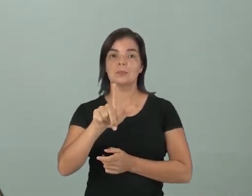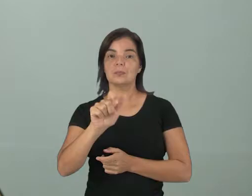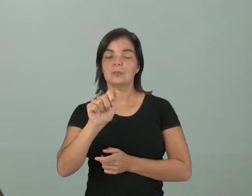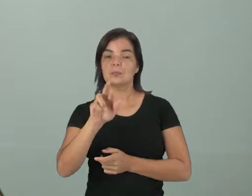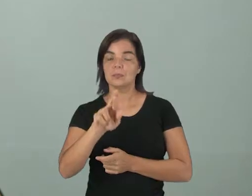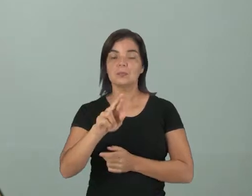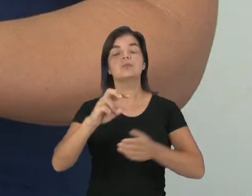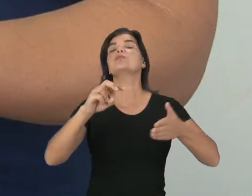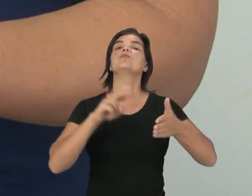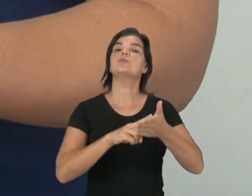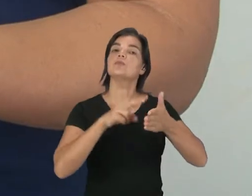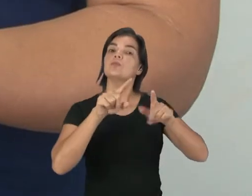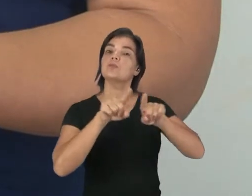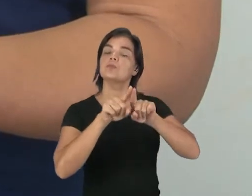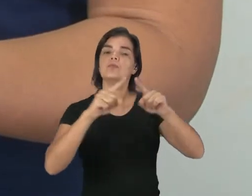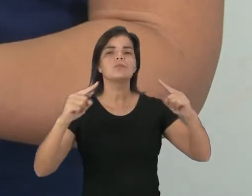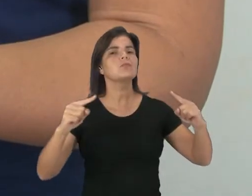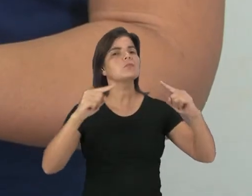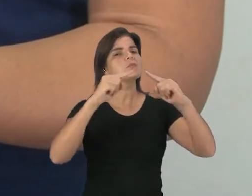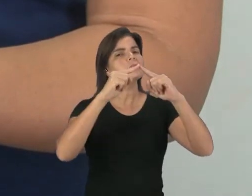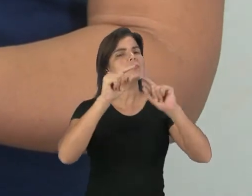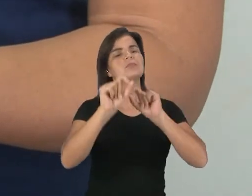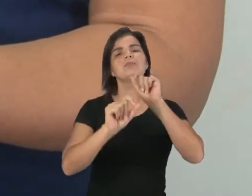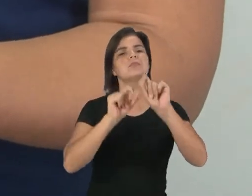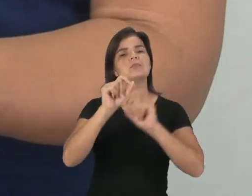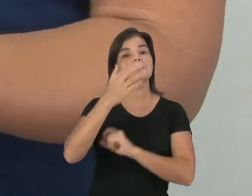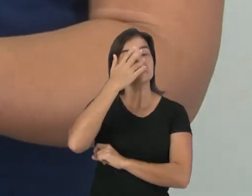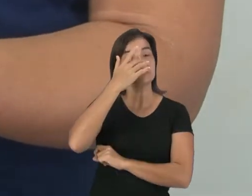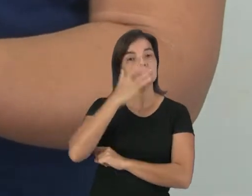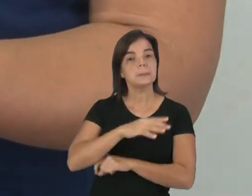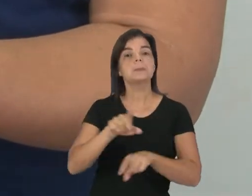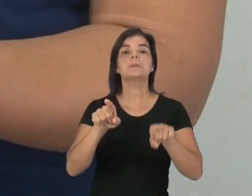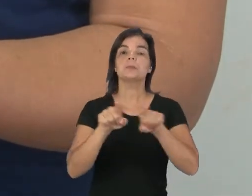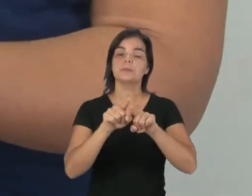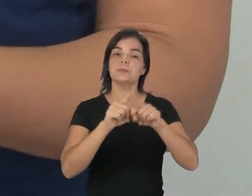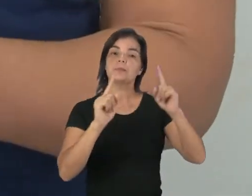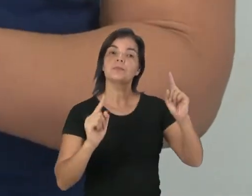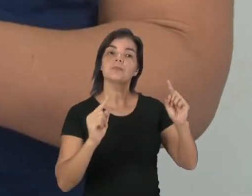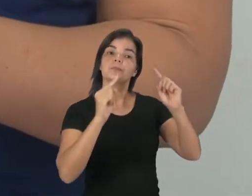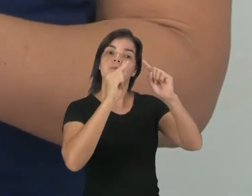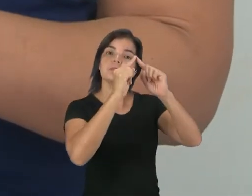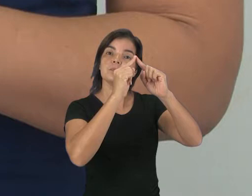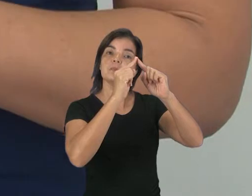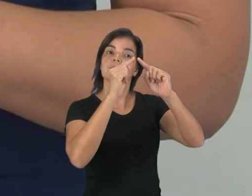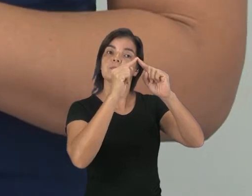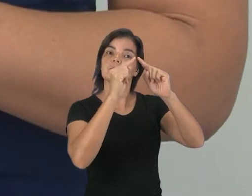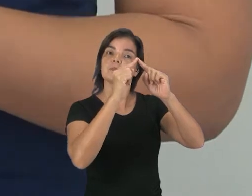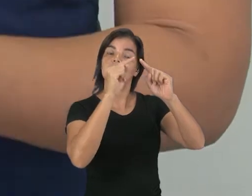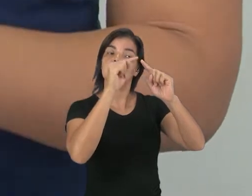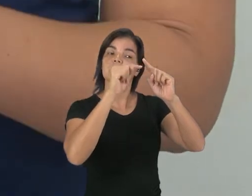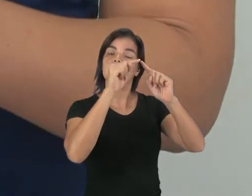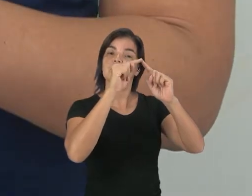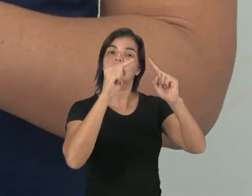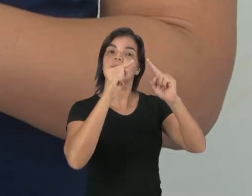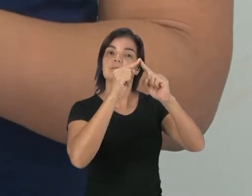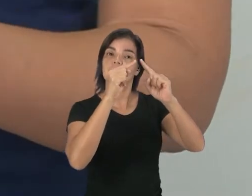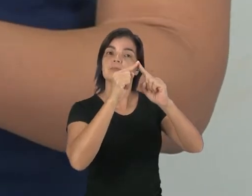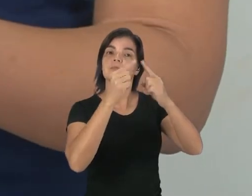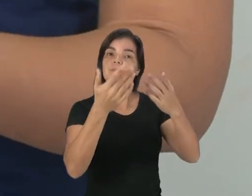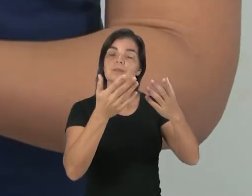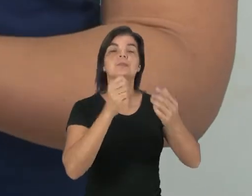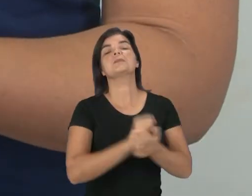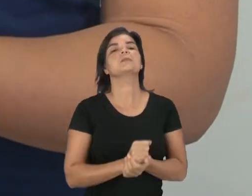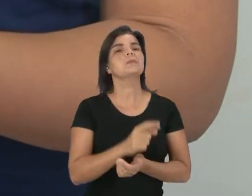Nós conseguimos contar esses vértices? O que são os vértices, crianças? São essas pontinhas, olhem só. São essas